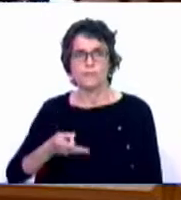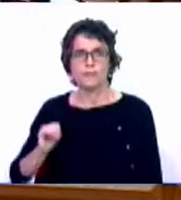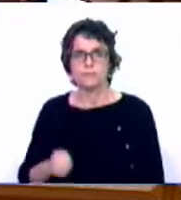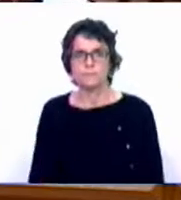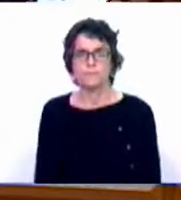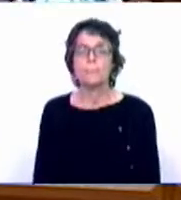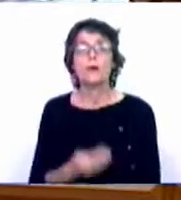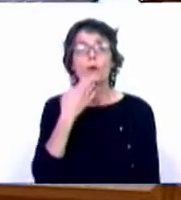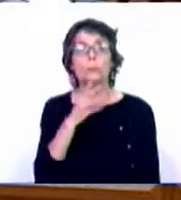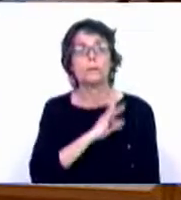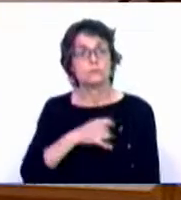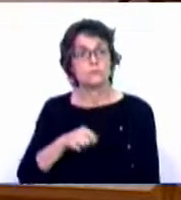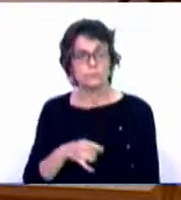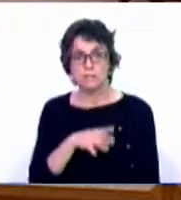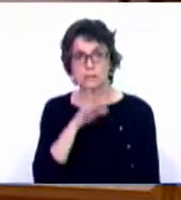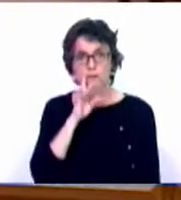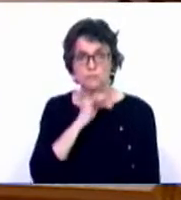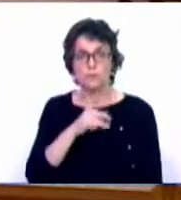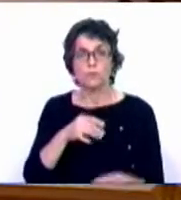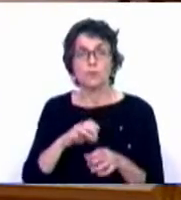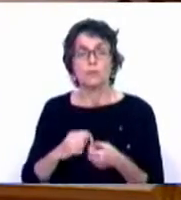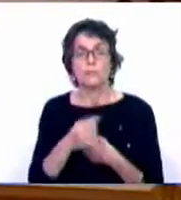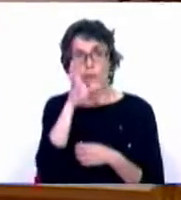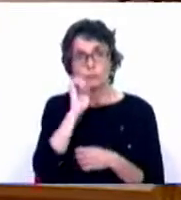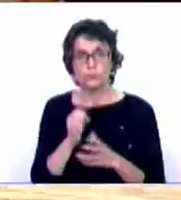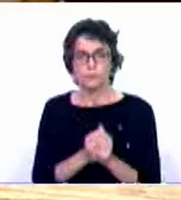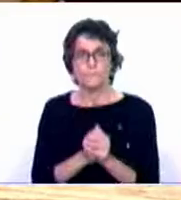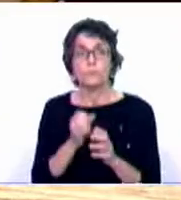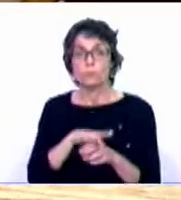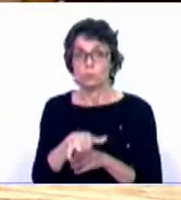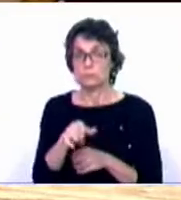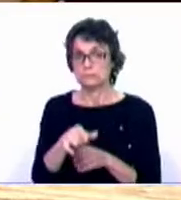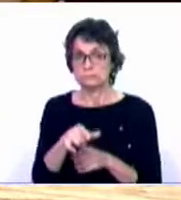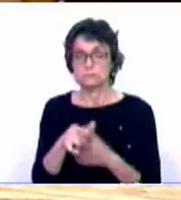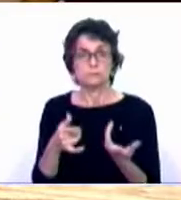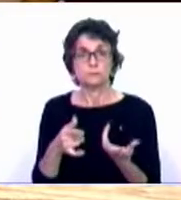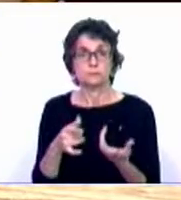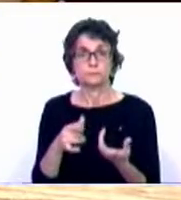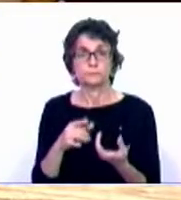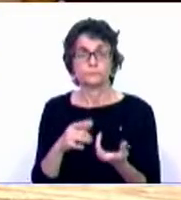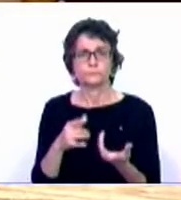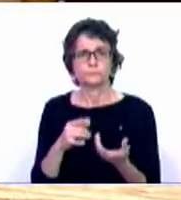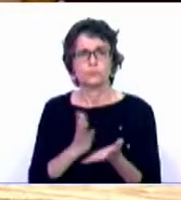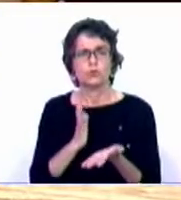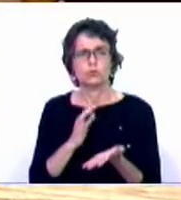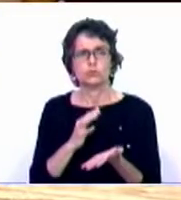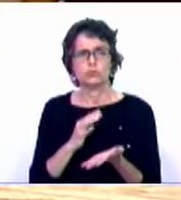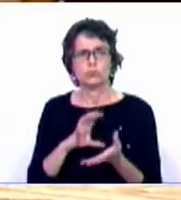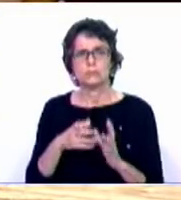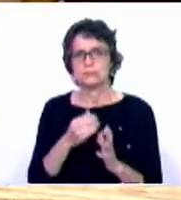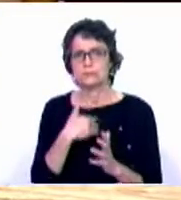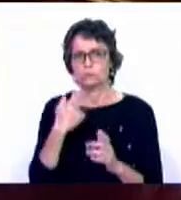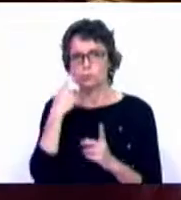Sr. Presidente, senhores membros do Governo, senhoras e senhores deputados. A pandemia que vivemos não trouxe com ela apenas uma crise de saúde pública.